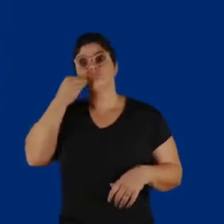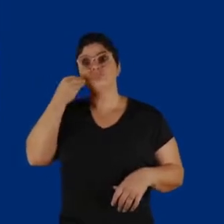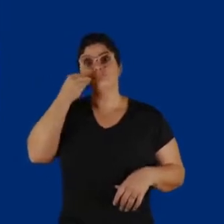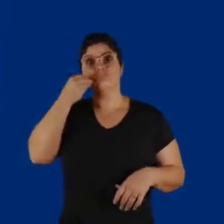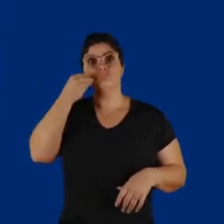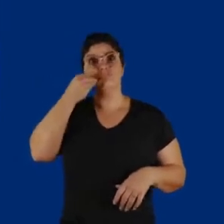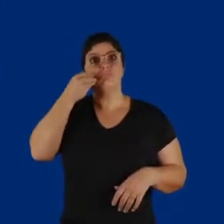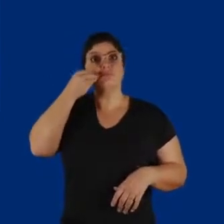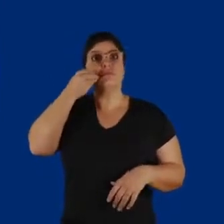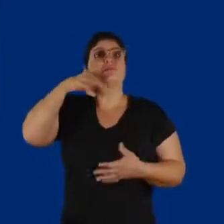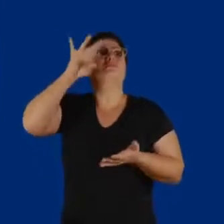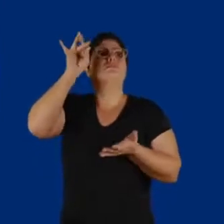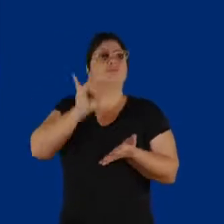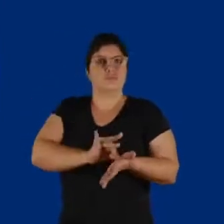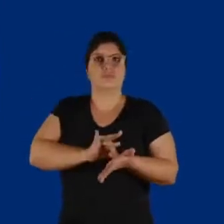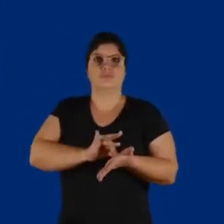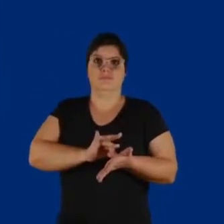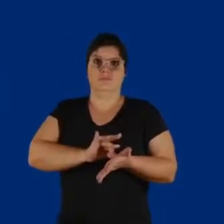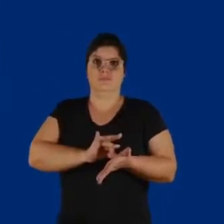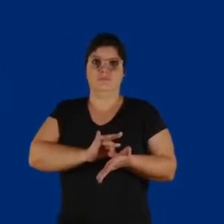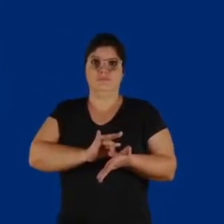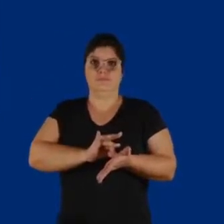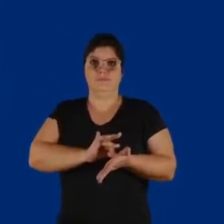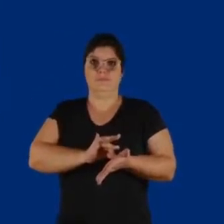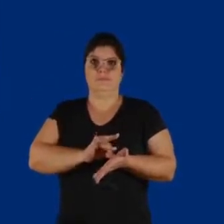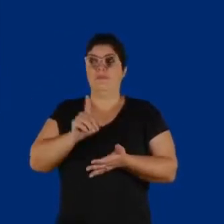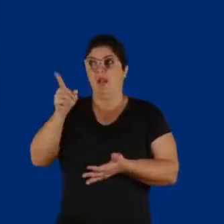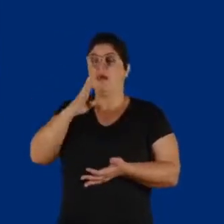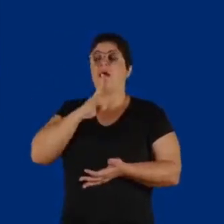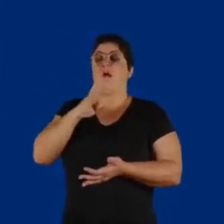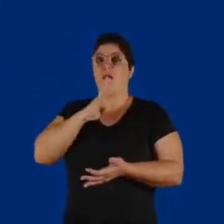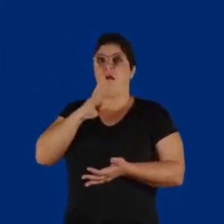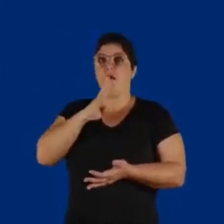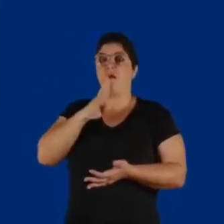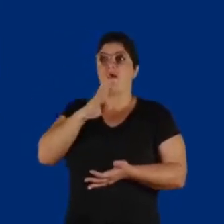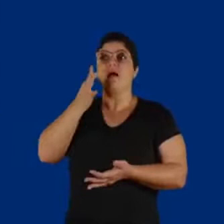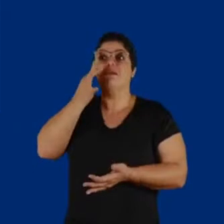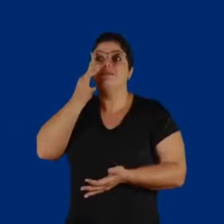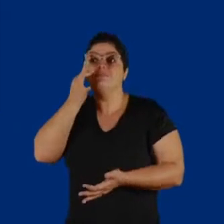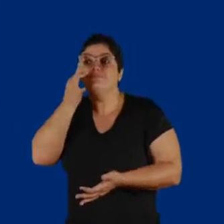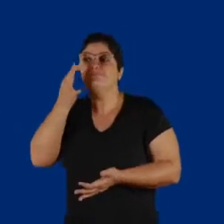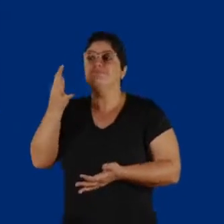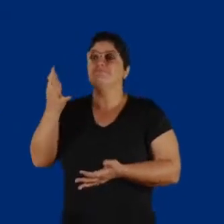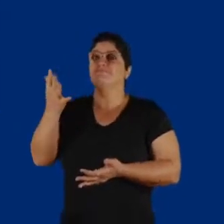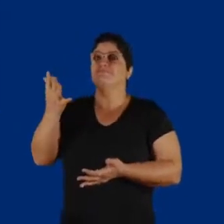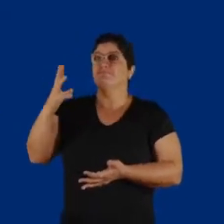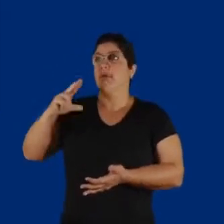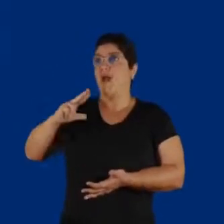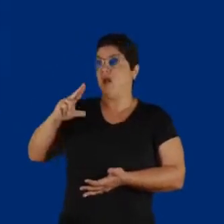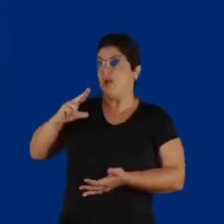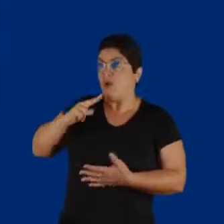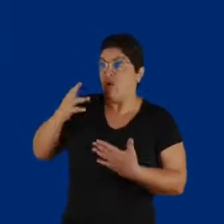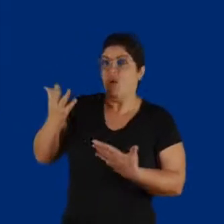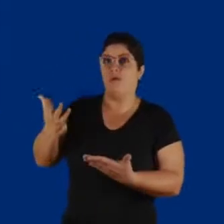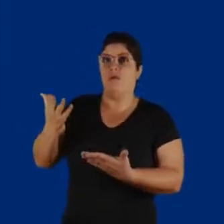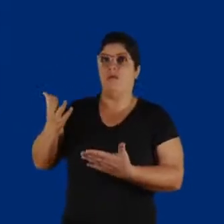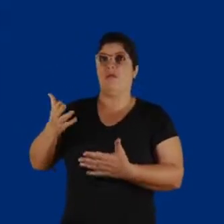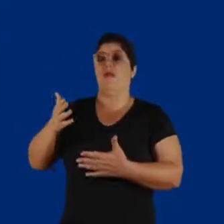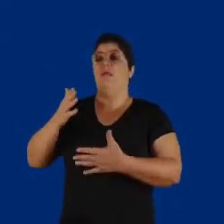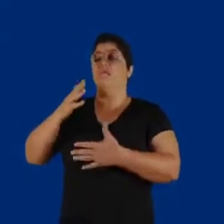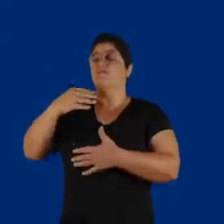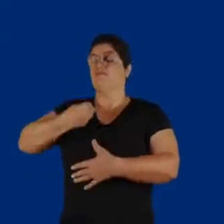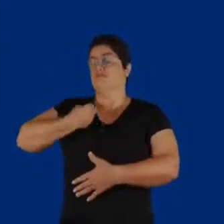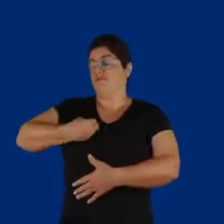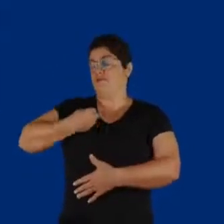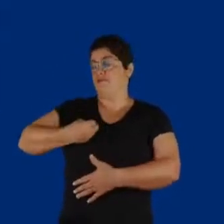Experiências que ela conhece pessoalmente, que ela trabalhou anos seguidos, que ela seguiu anos seguidos. Então,